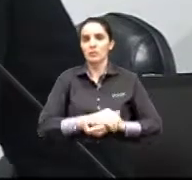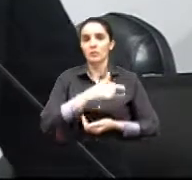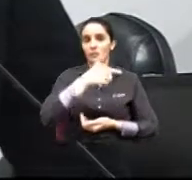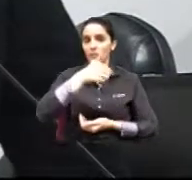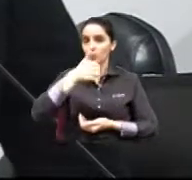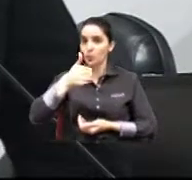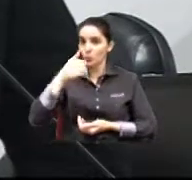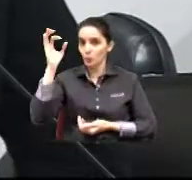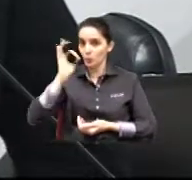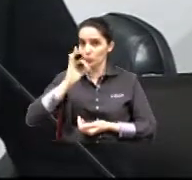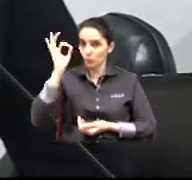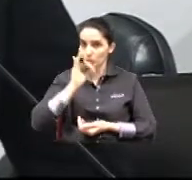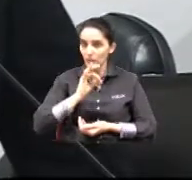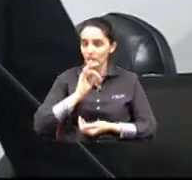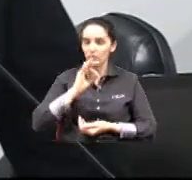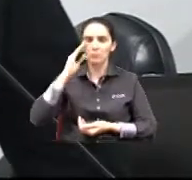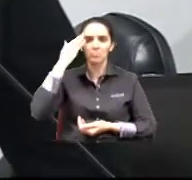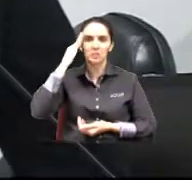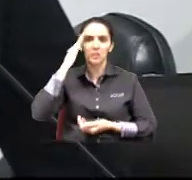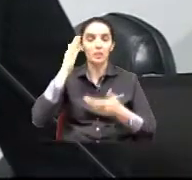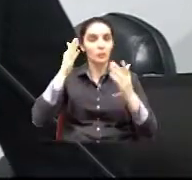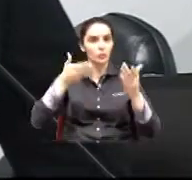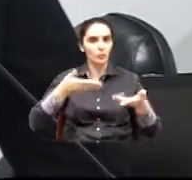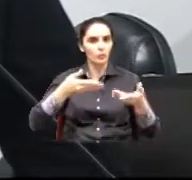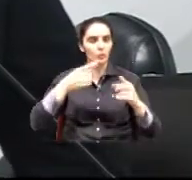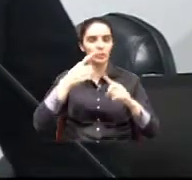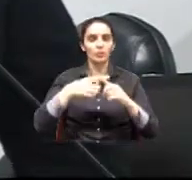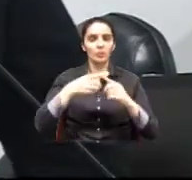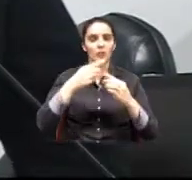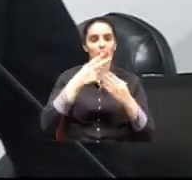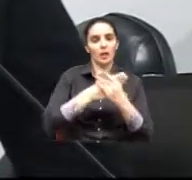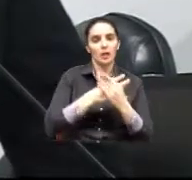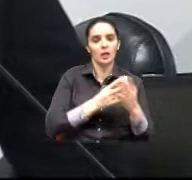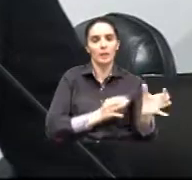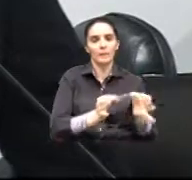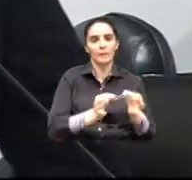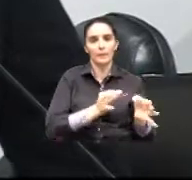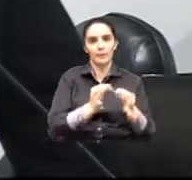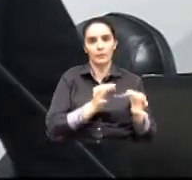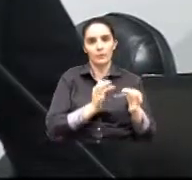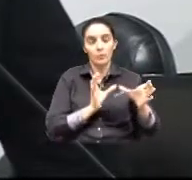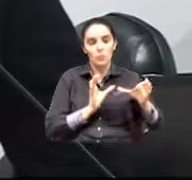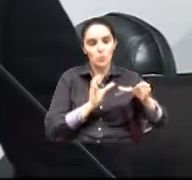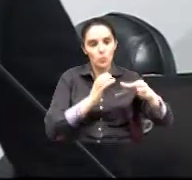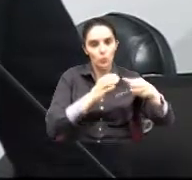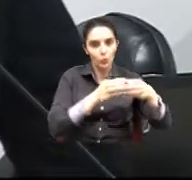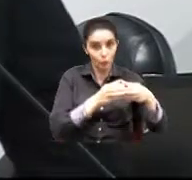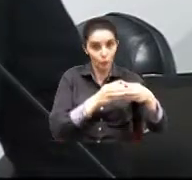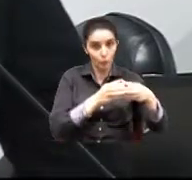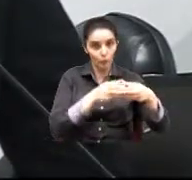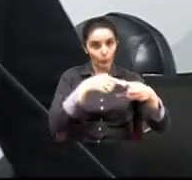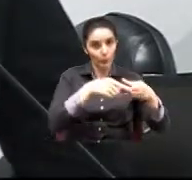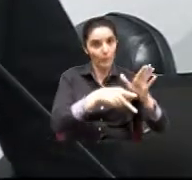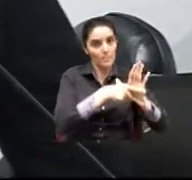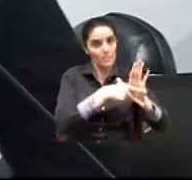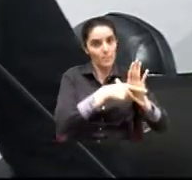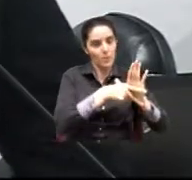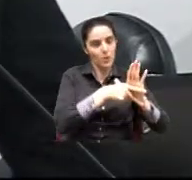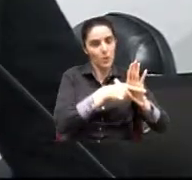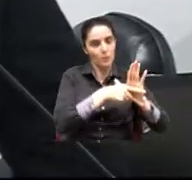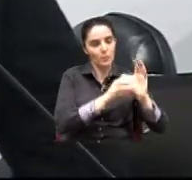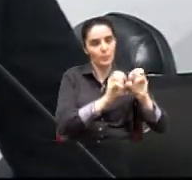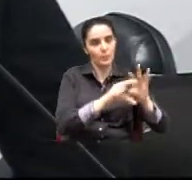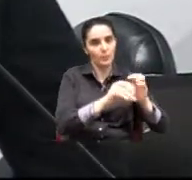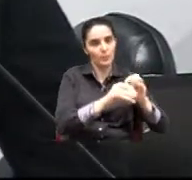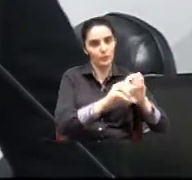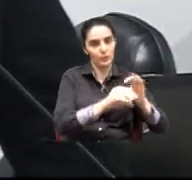que essa casa fez. Foi um estudo que foi lá na Comissão de Educação. Então, as crianças não entendem, só